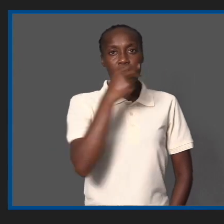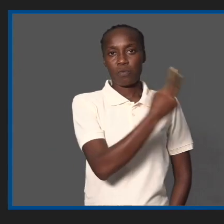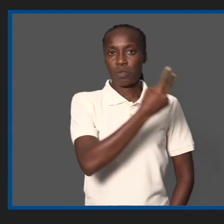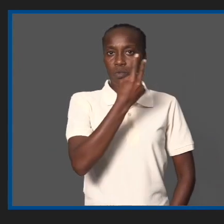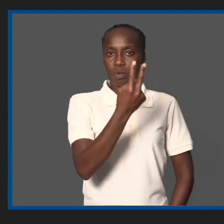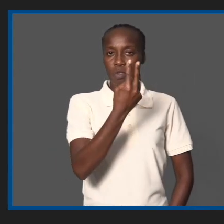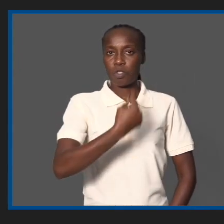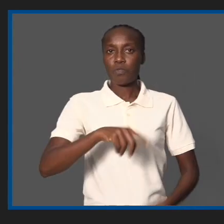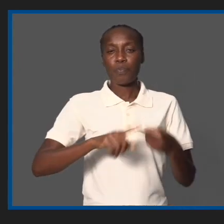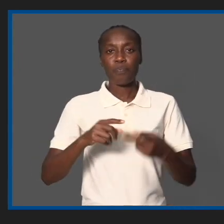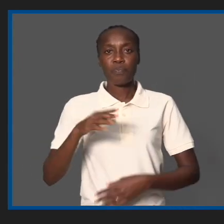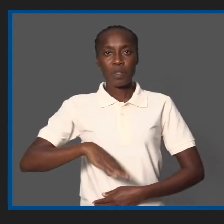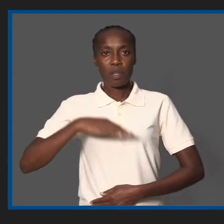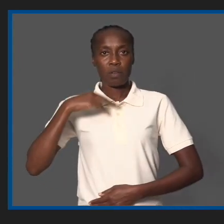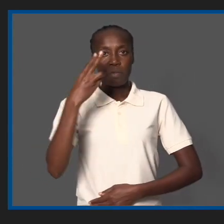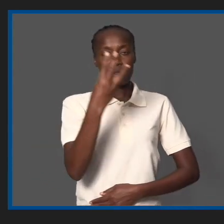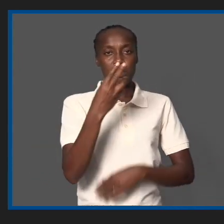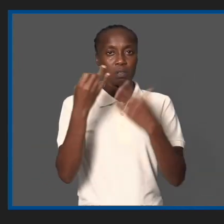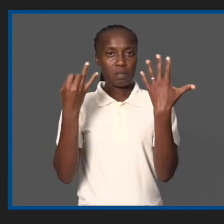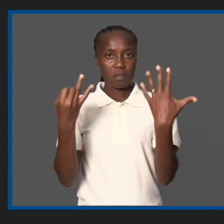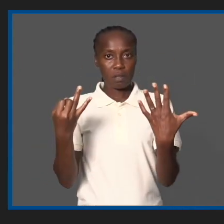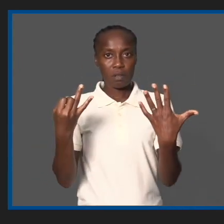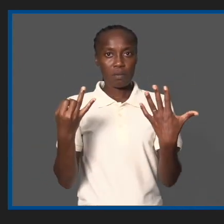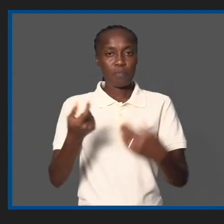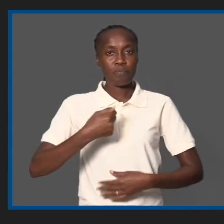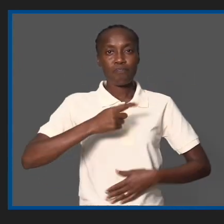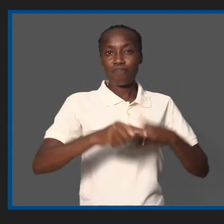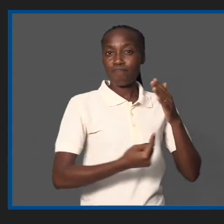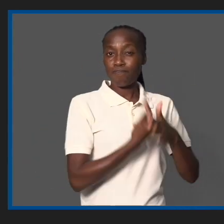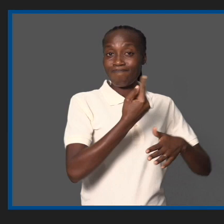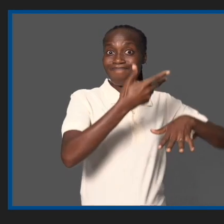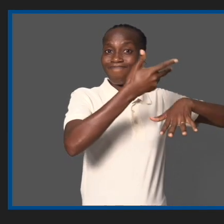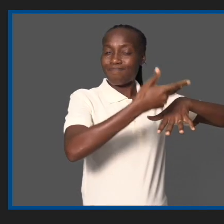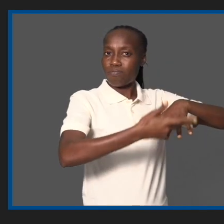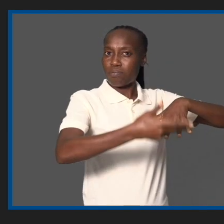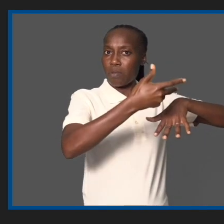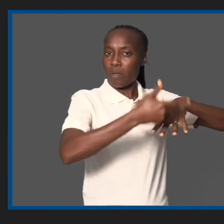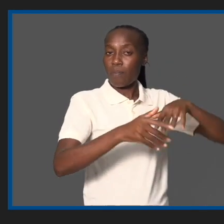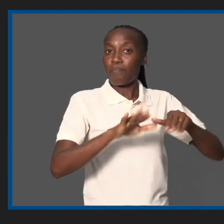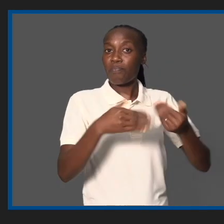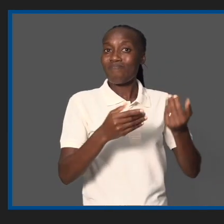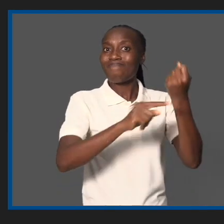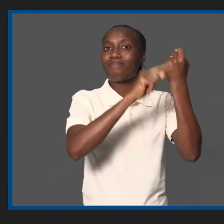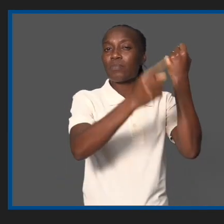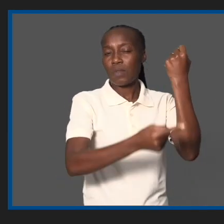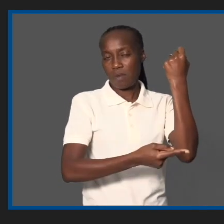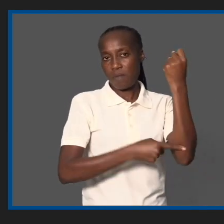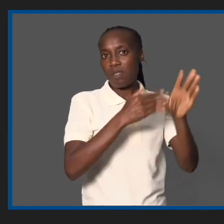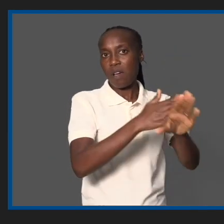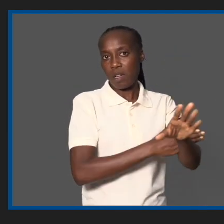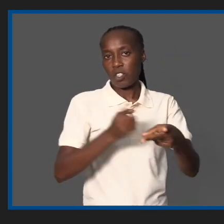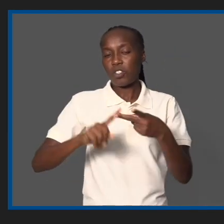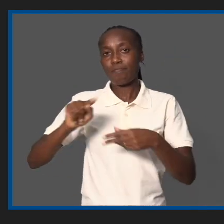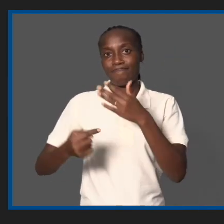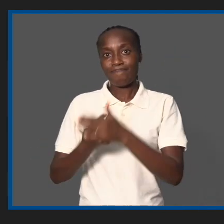Tenho 22 anos. Tenho 37 anos. Eu apanhei esta fístula através de uma